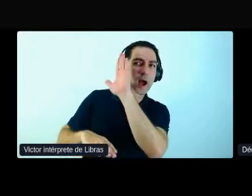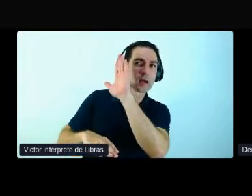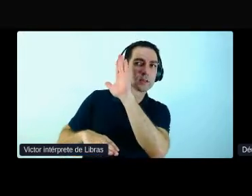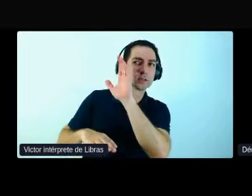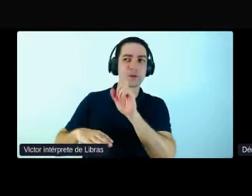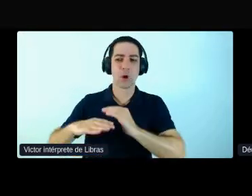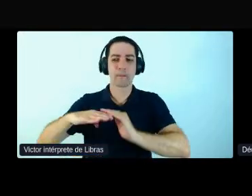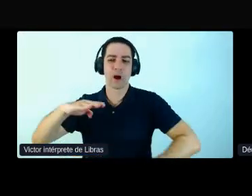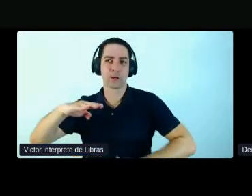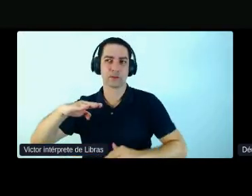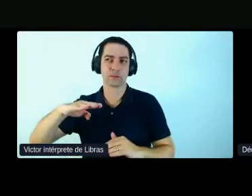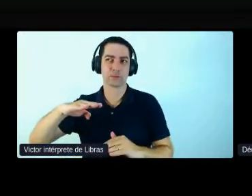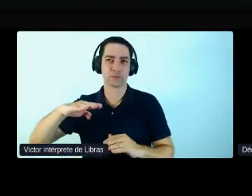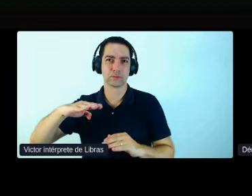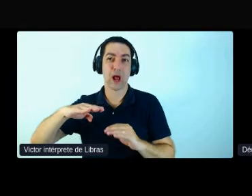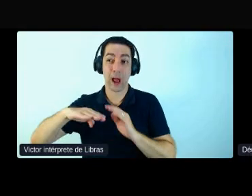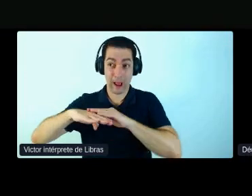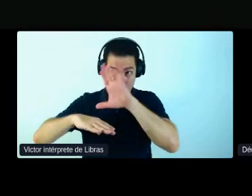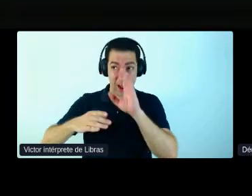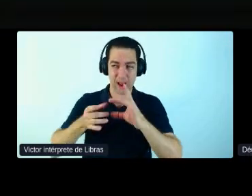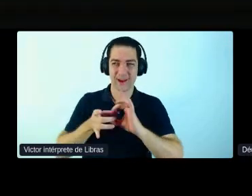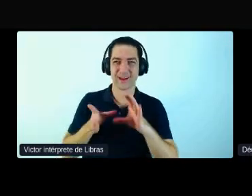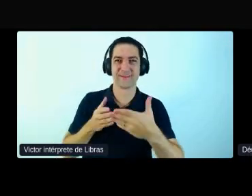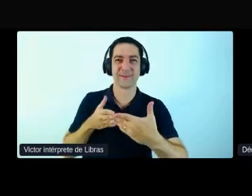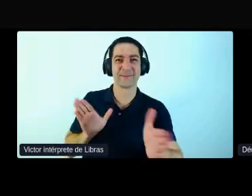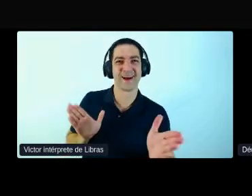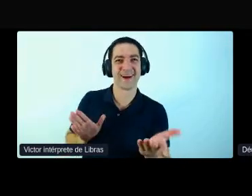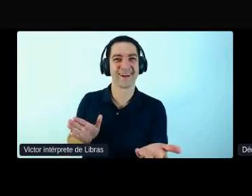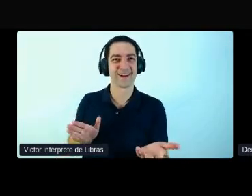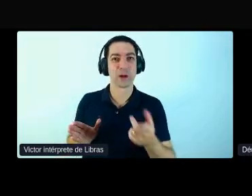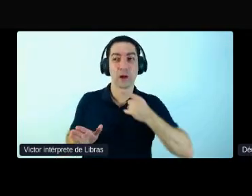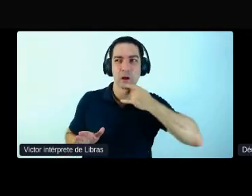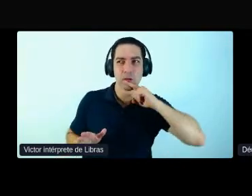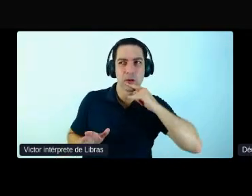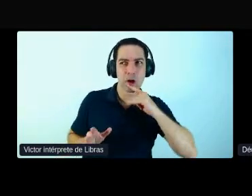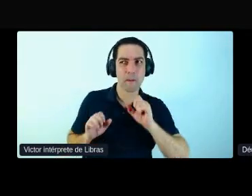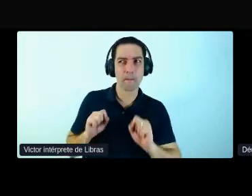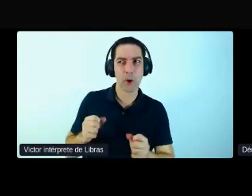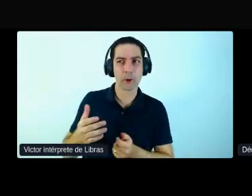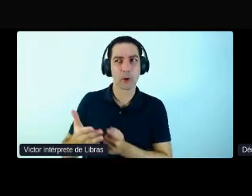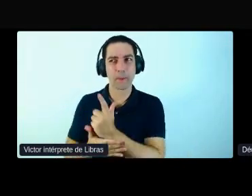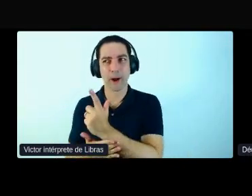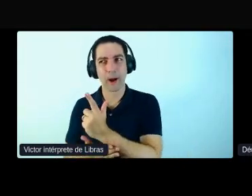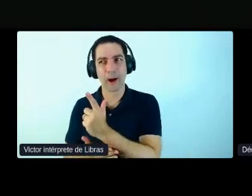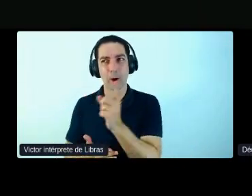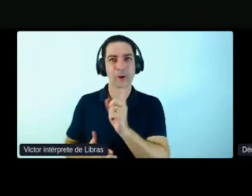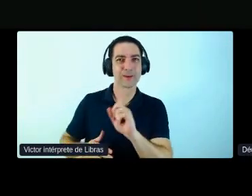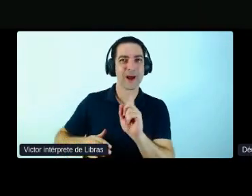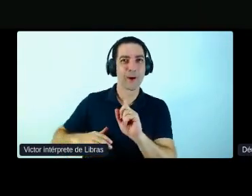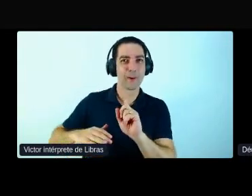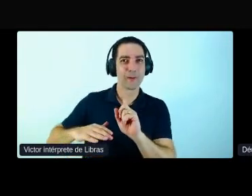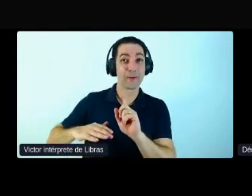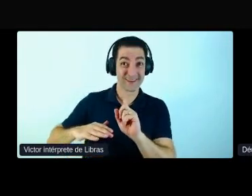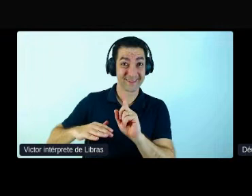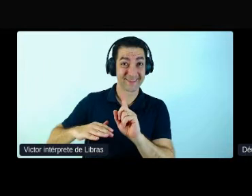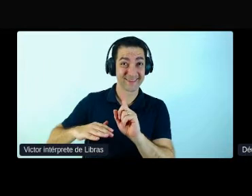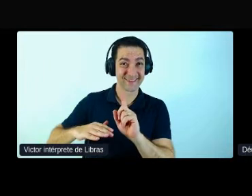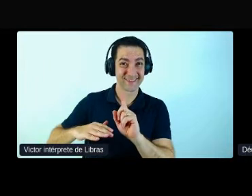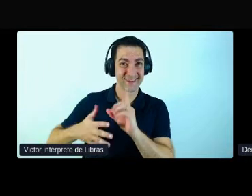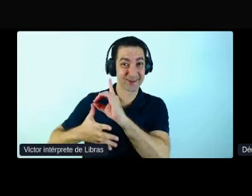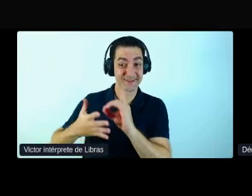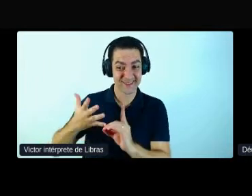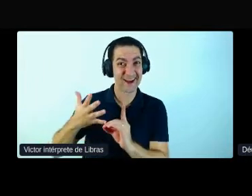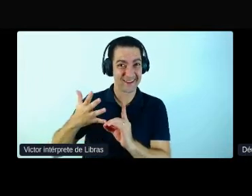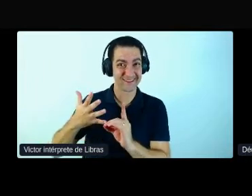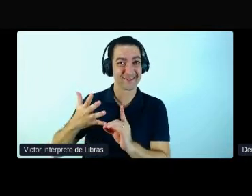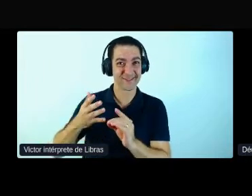posso, se eu fosse de mais idade, eu poderia ver que eu posso estar